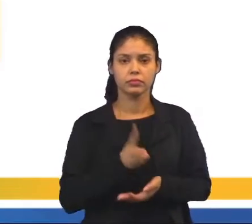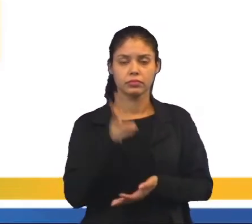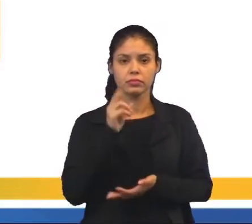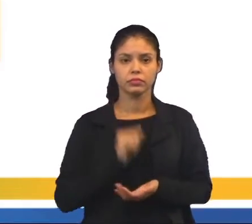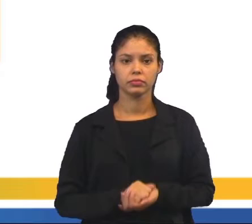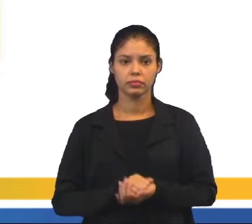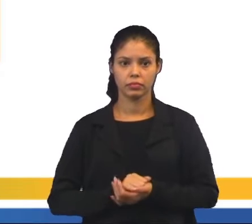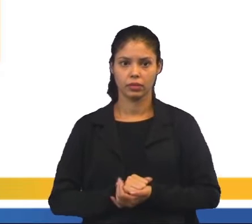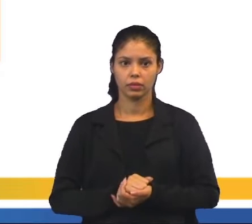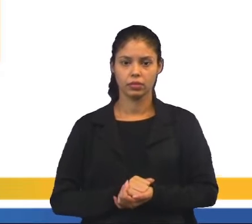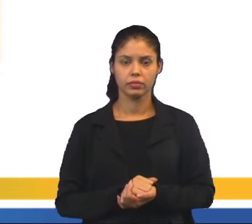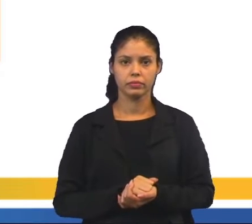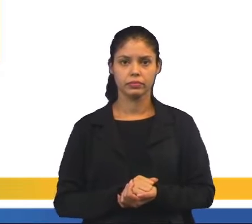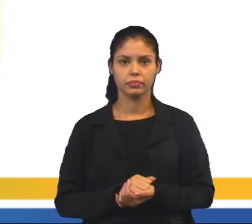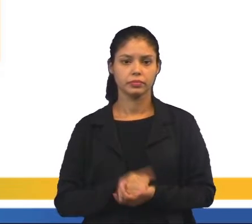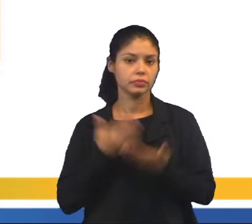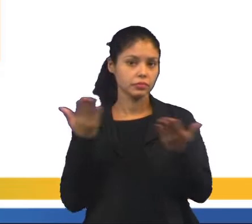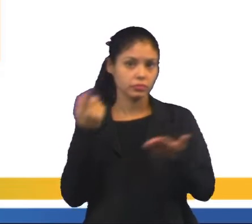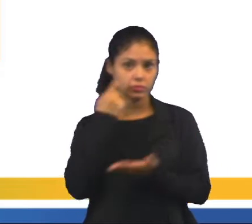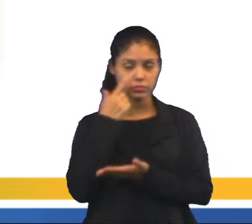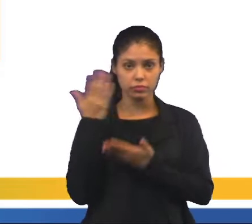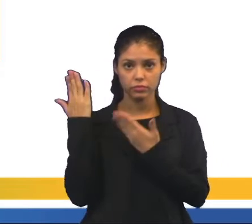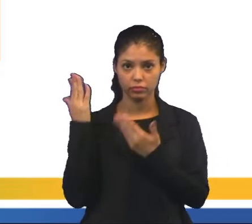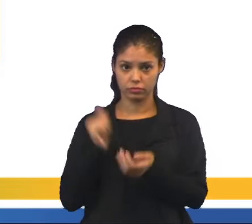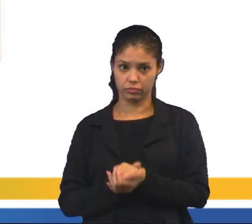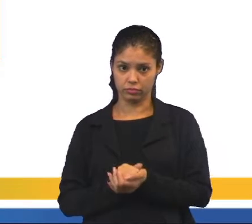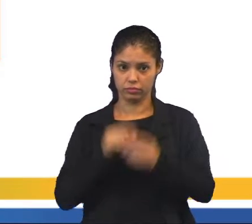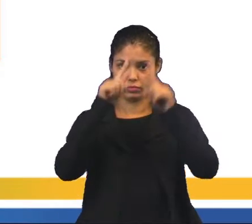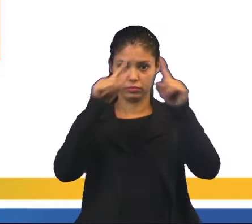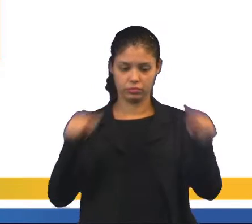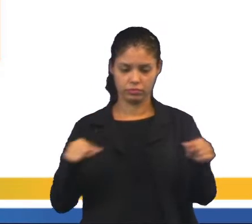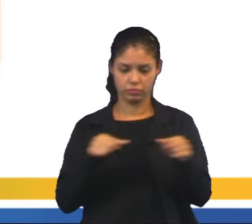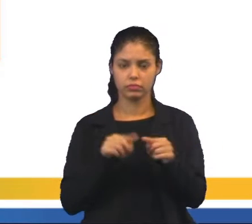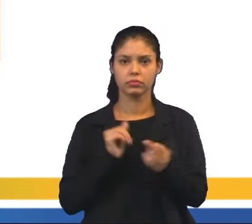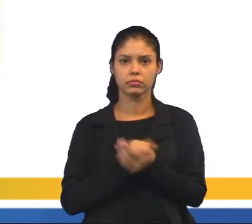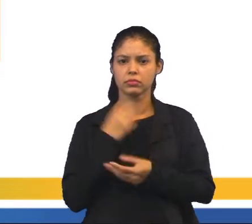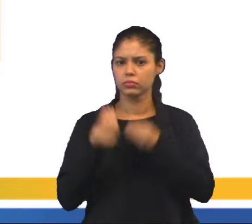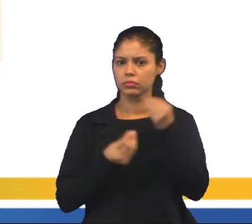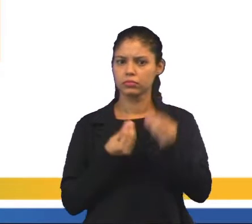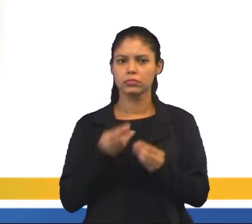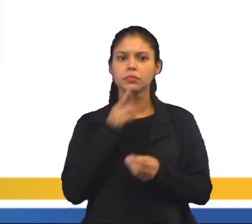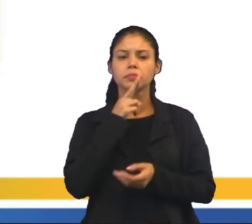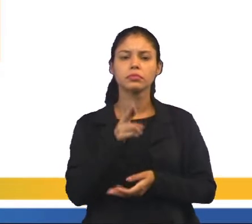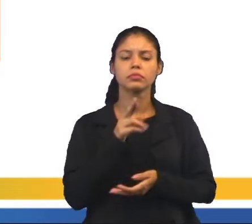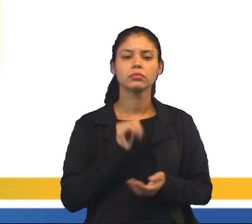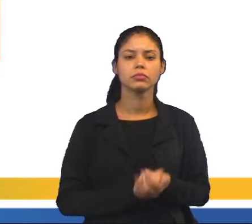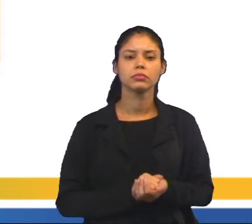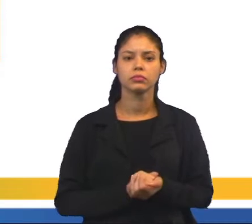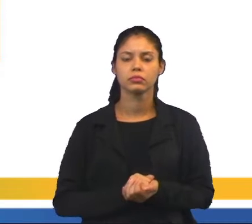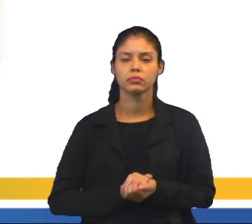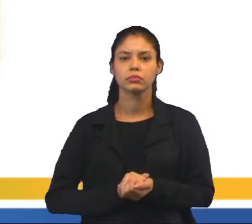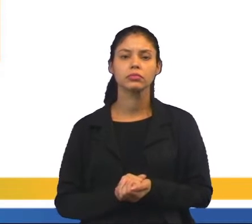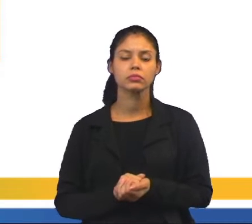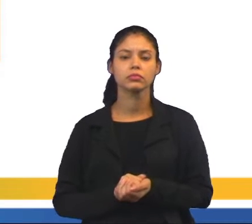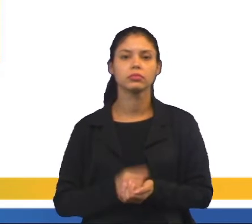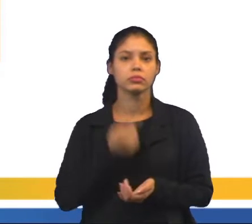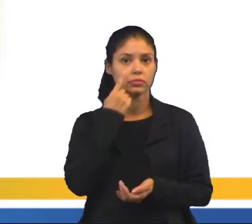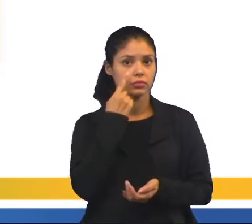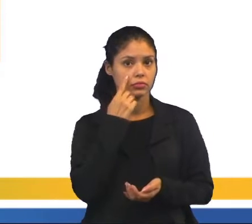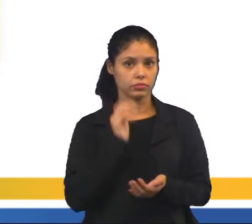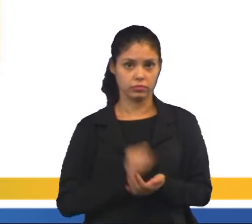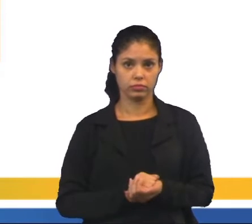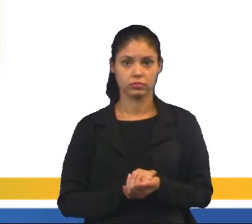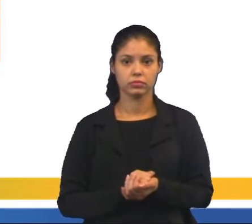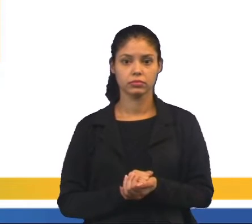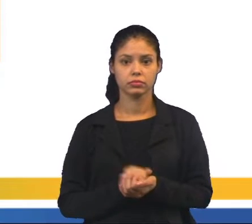continuando. Então, olha aí, um dos triângulos. Como calcular a área de um triângulo? Na maioria das